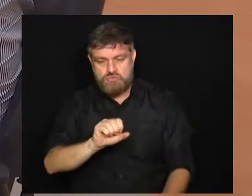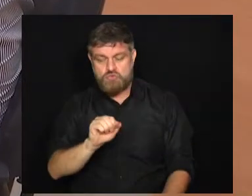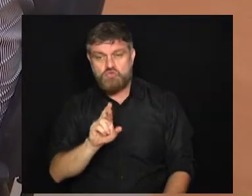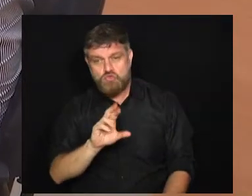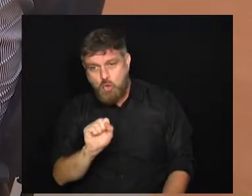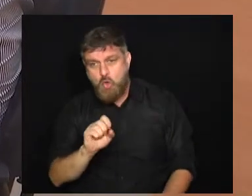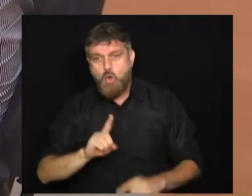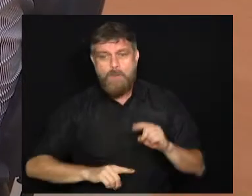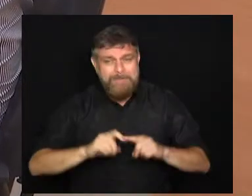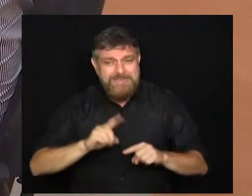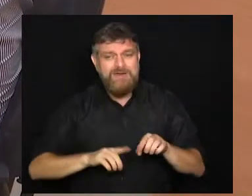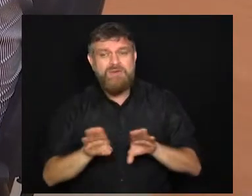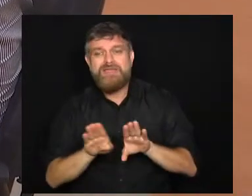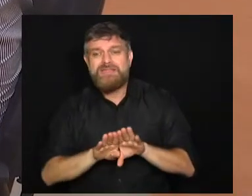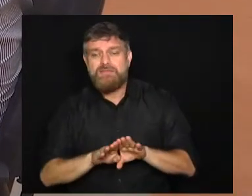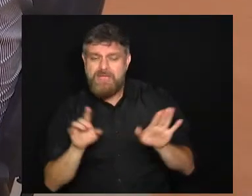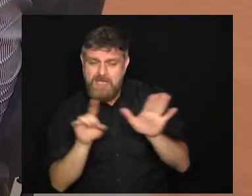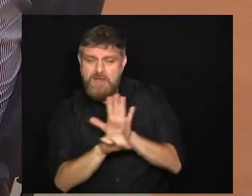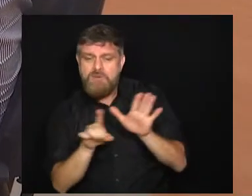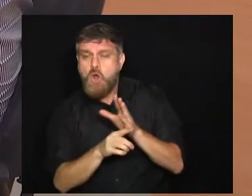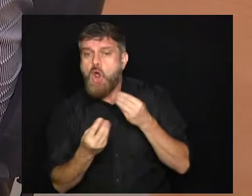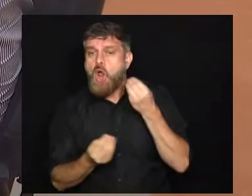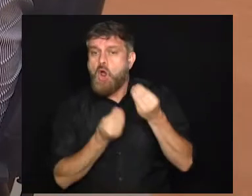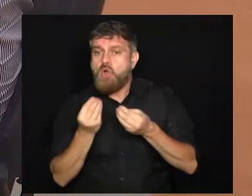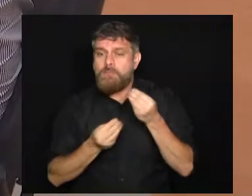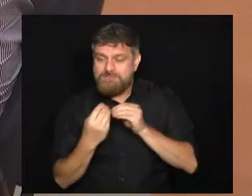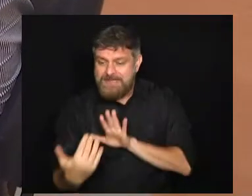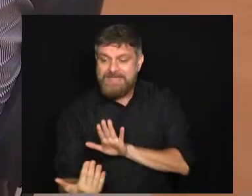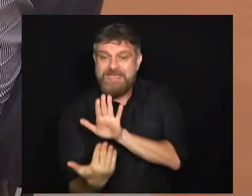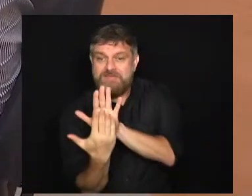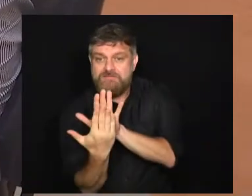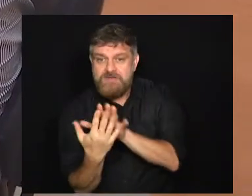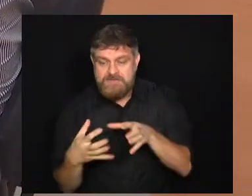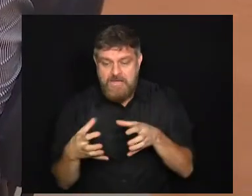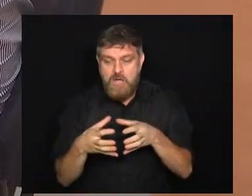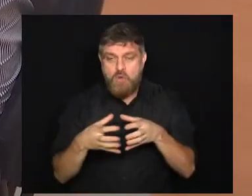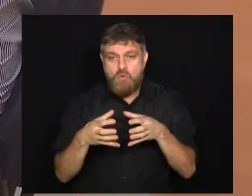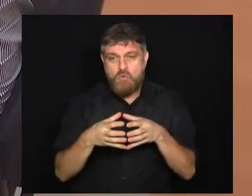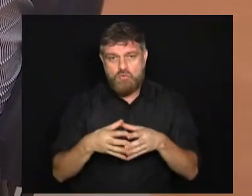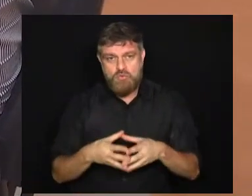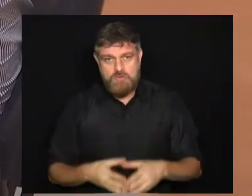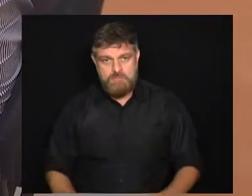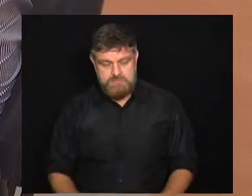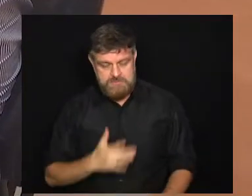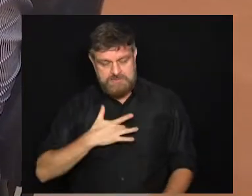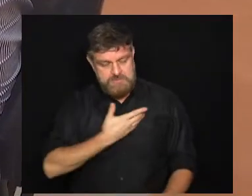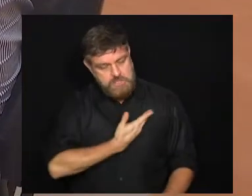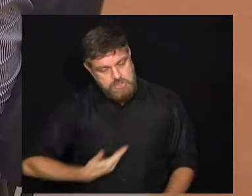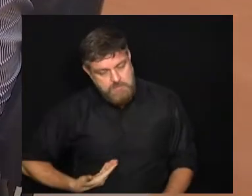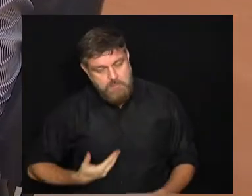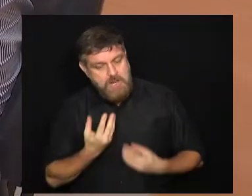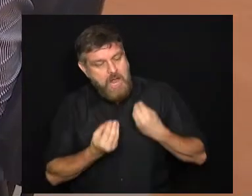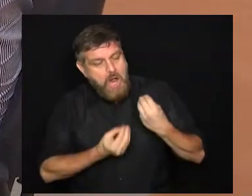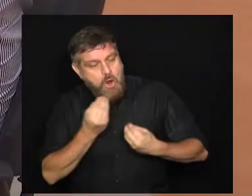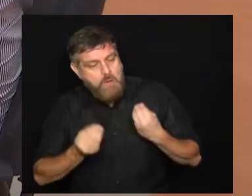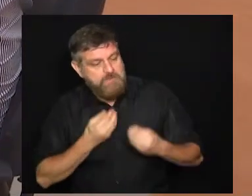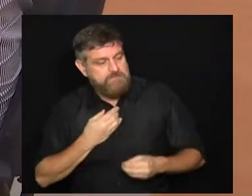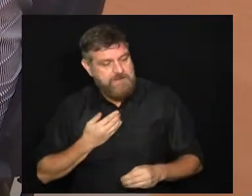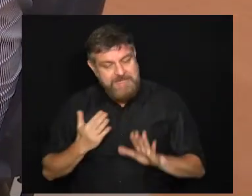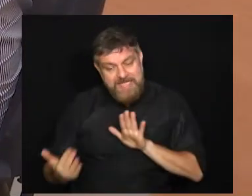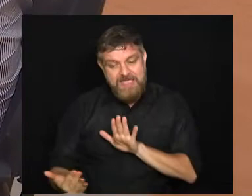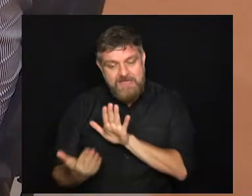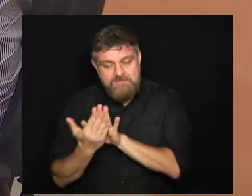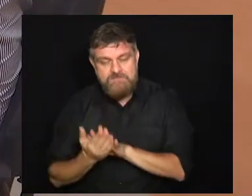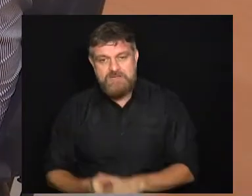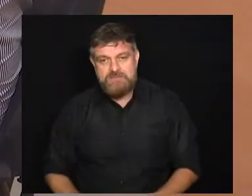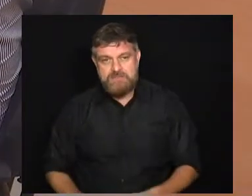as questões relacionadas ao coronavírus, de que maneira está sendo feita a preparação das equipes, dos serviços, do ponto de vista da estruturação física, de fluxos, etc.